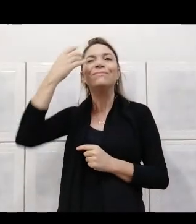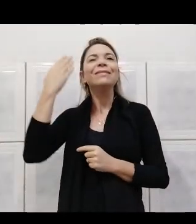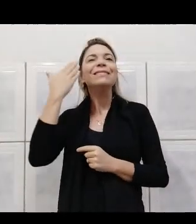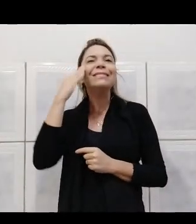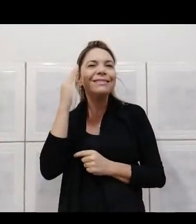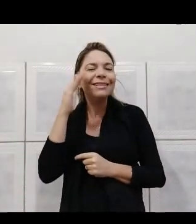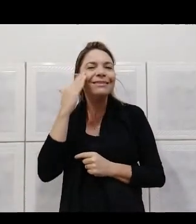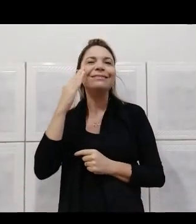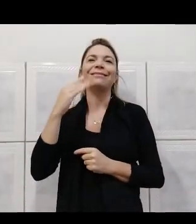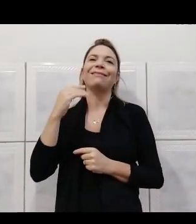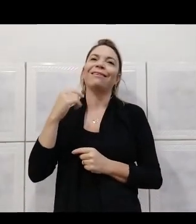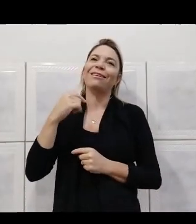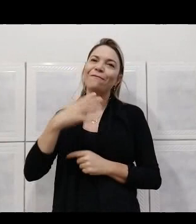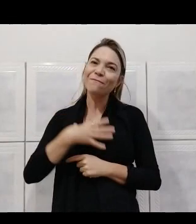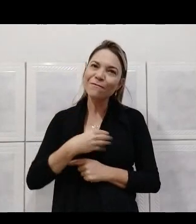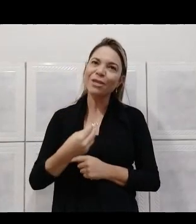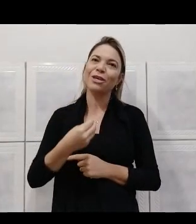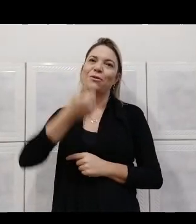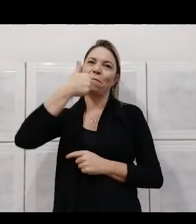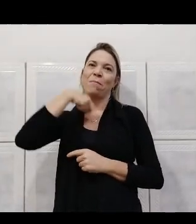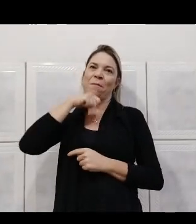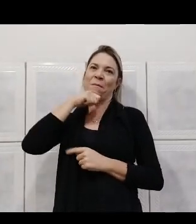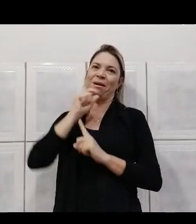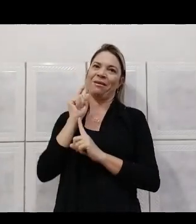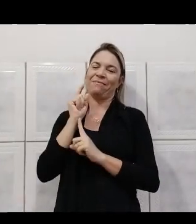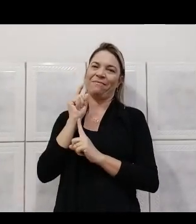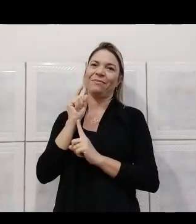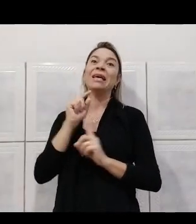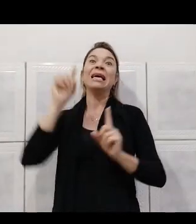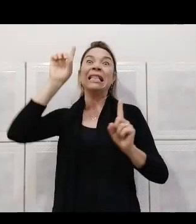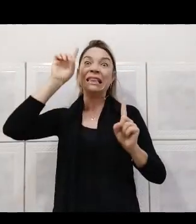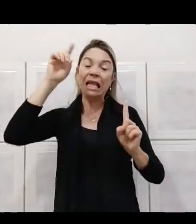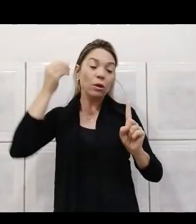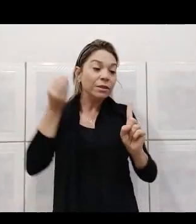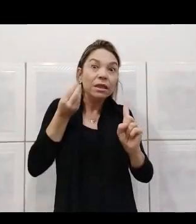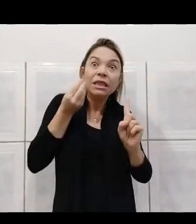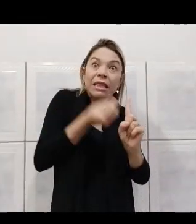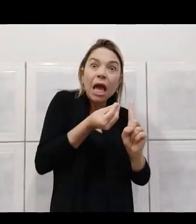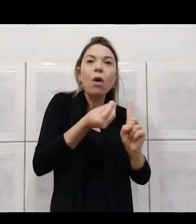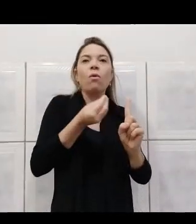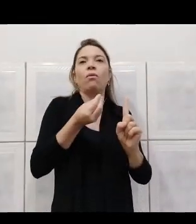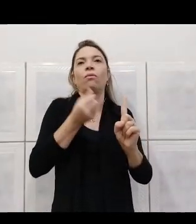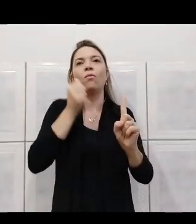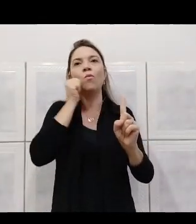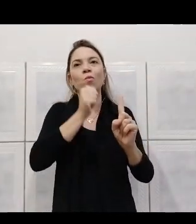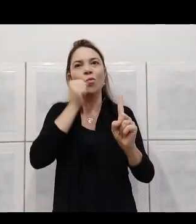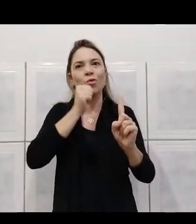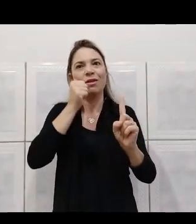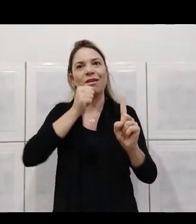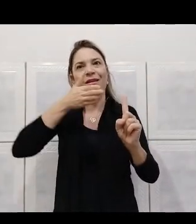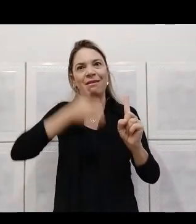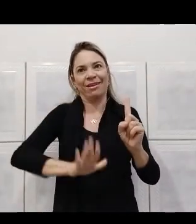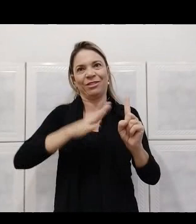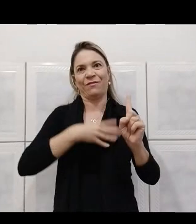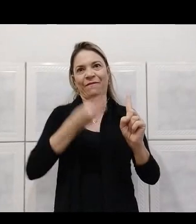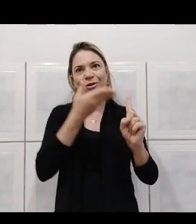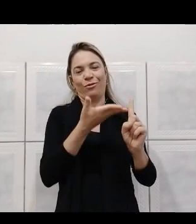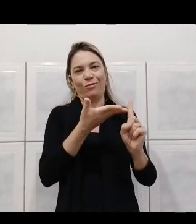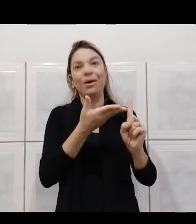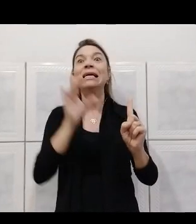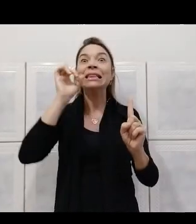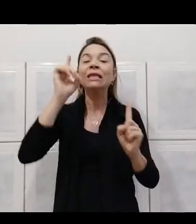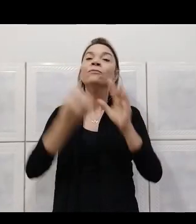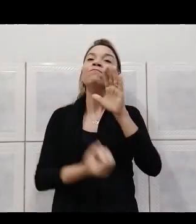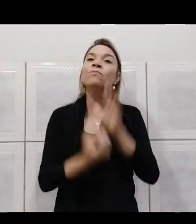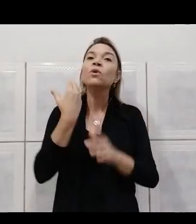Deus surgiu a maternidade. Ele criou a primeira mulher. Ele permitiu que ela desse